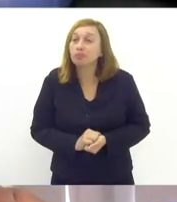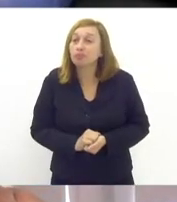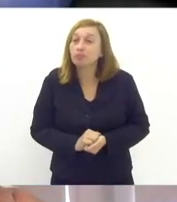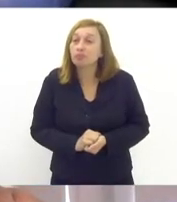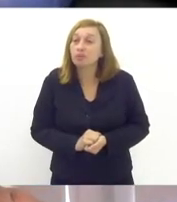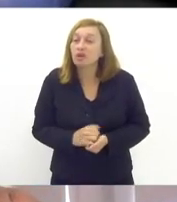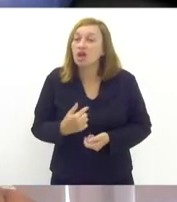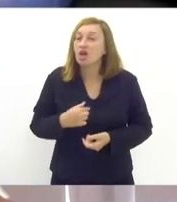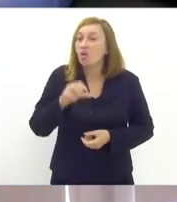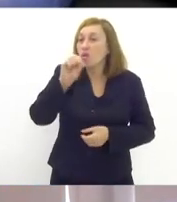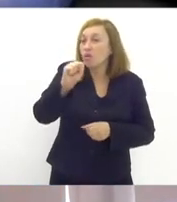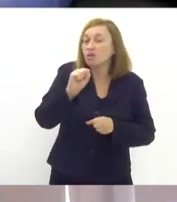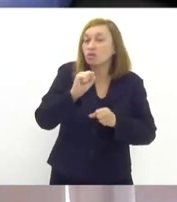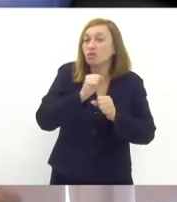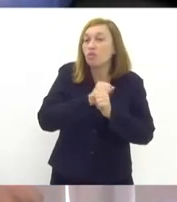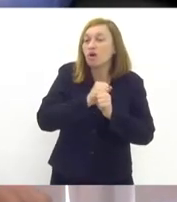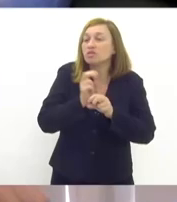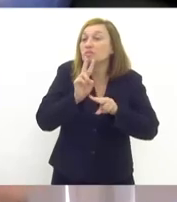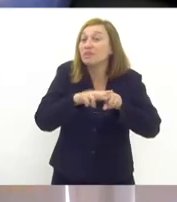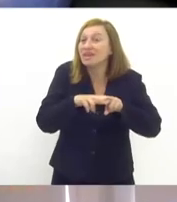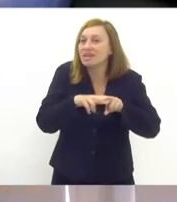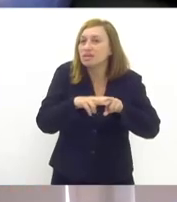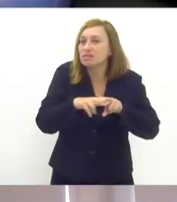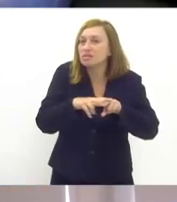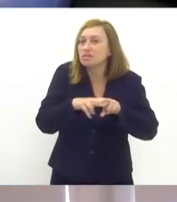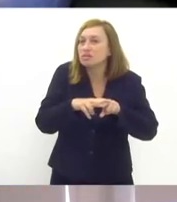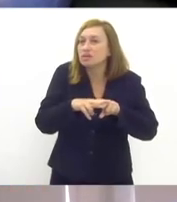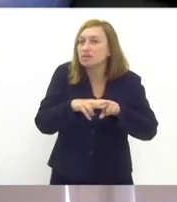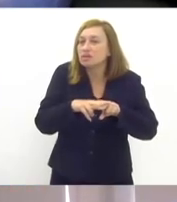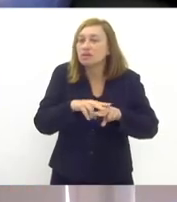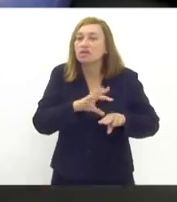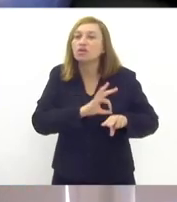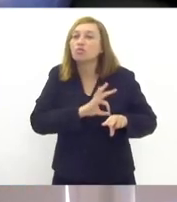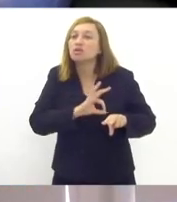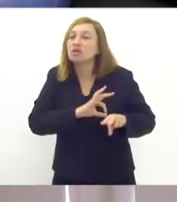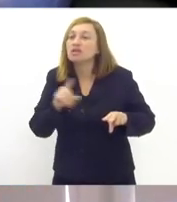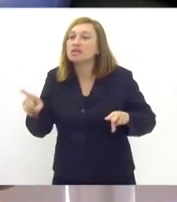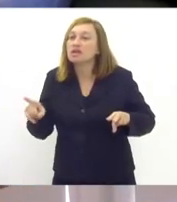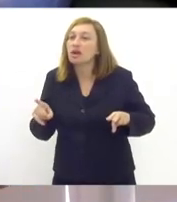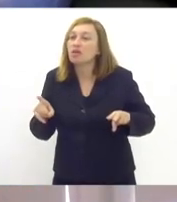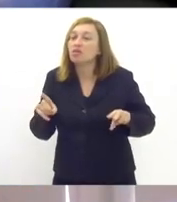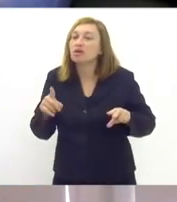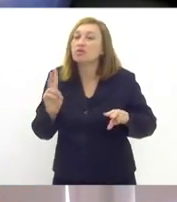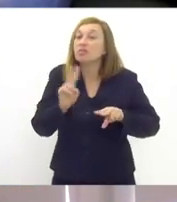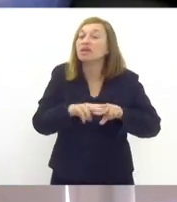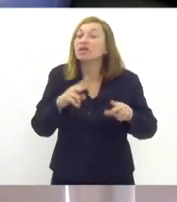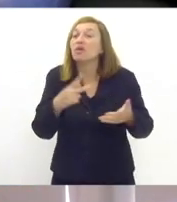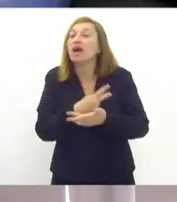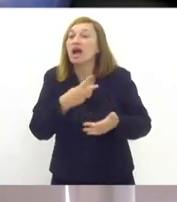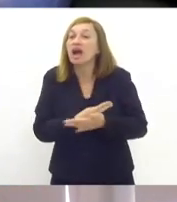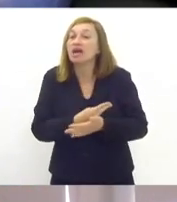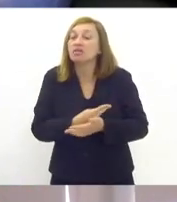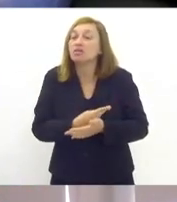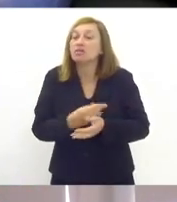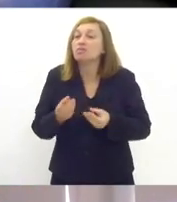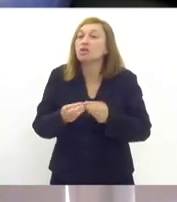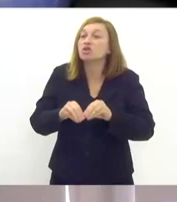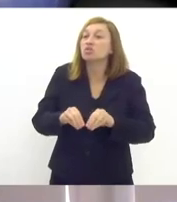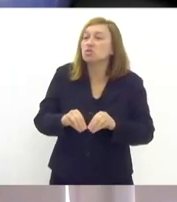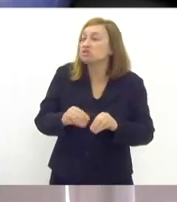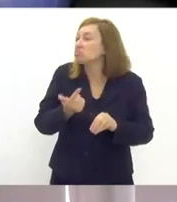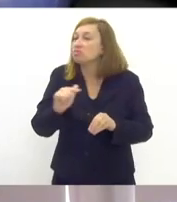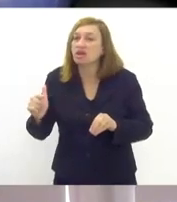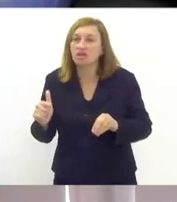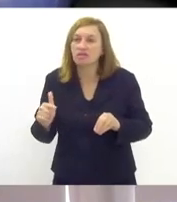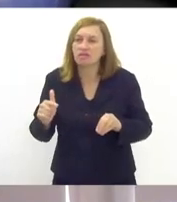Eu fiquei 8 anos com a minha vida travada e eles seguiram a vida deles. É impunidade. Entendeu? Então, assim, ele sabe que o que